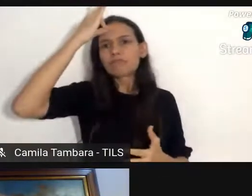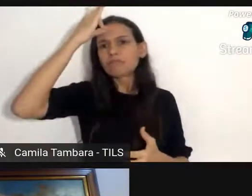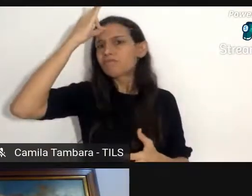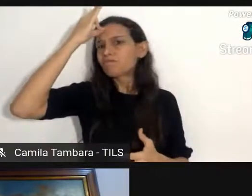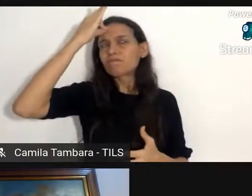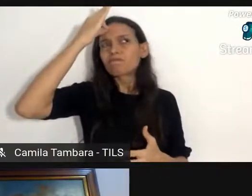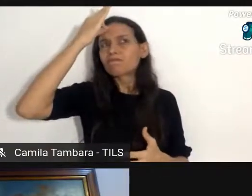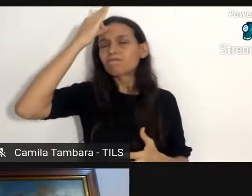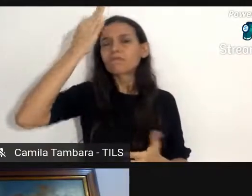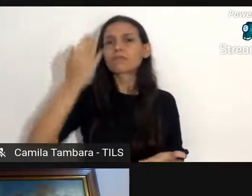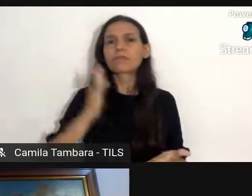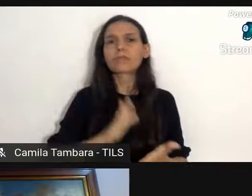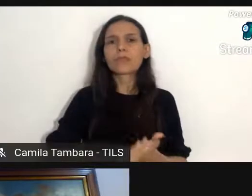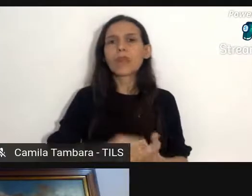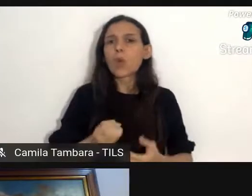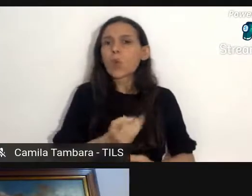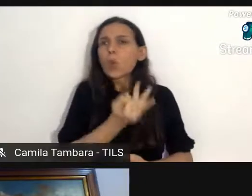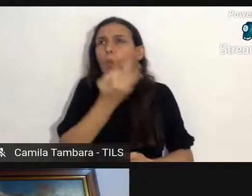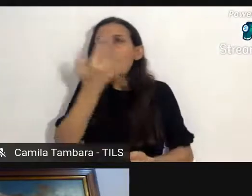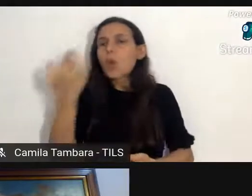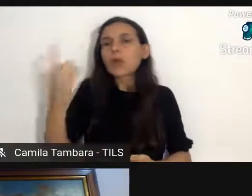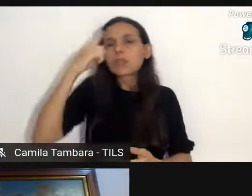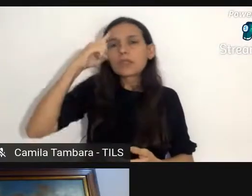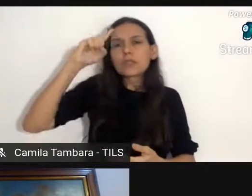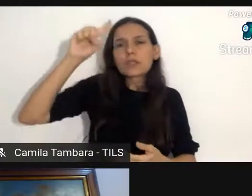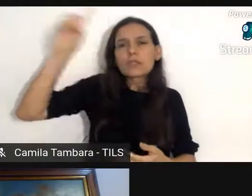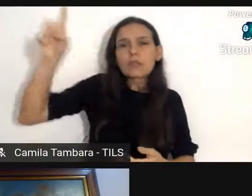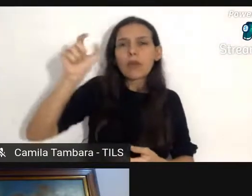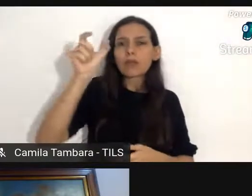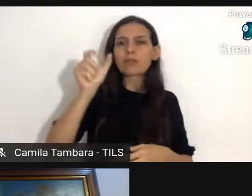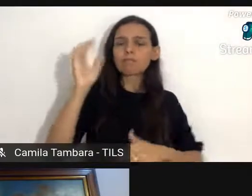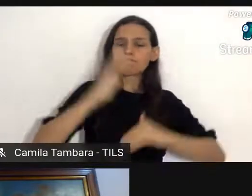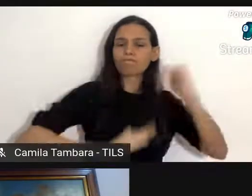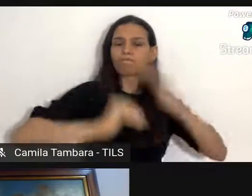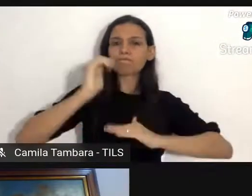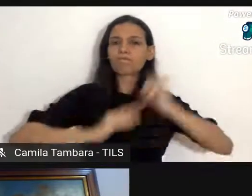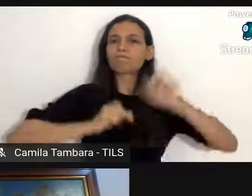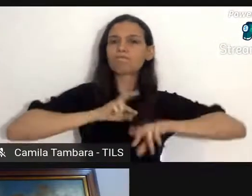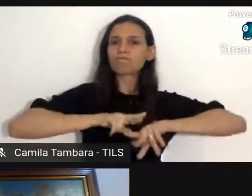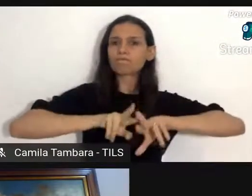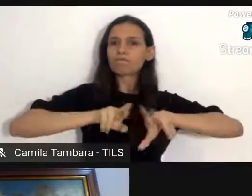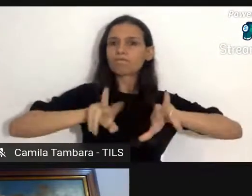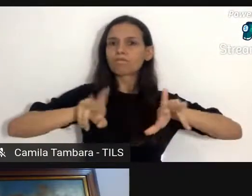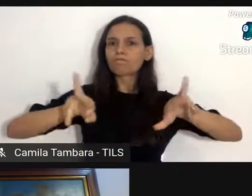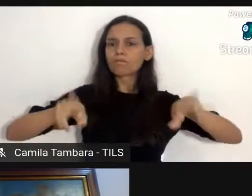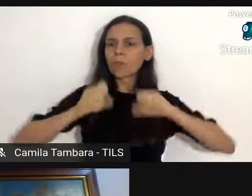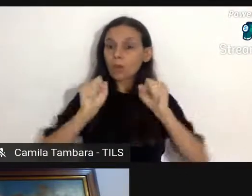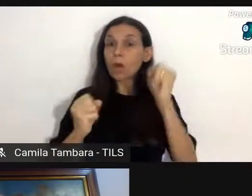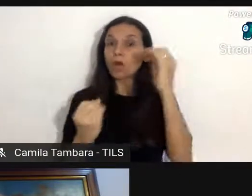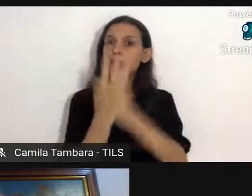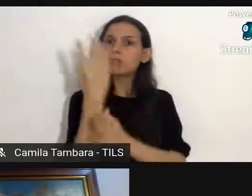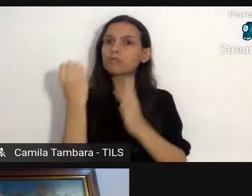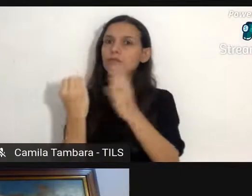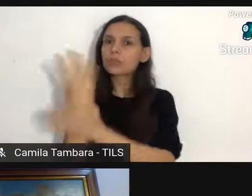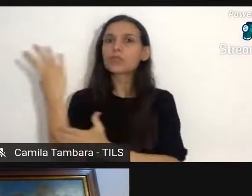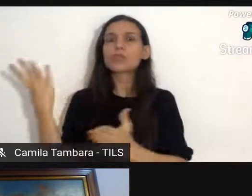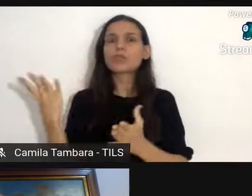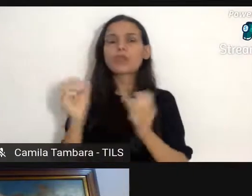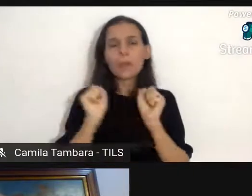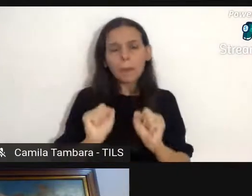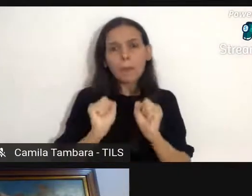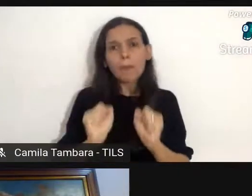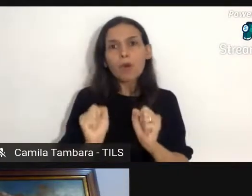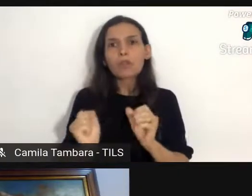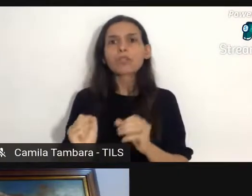quantas ideias, de quantas Fabianas nós temos por todo o Espírito Santo, podem aparecer e podem ser incorporados,